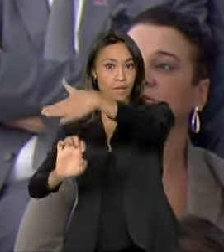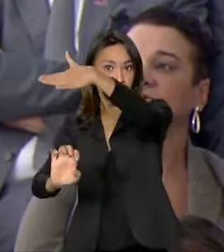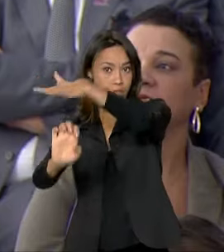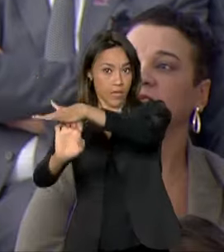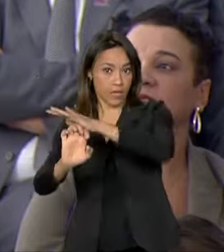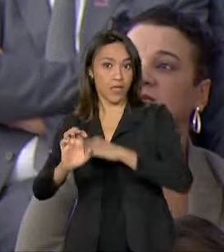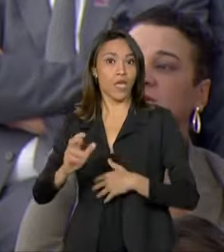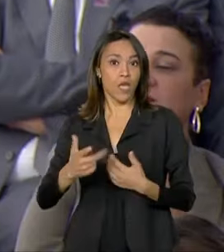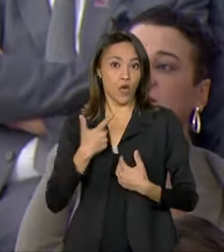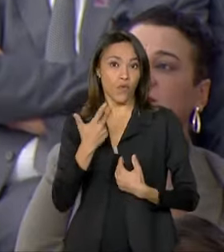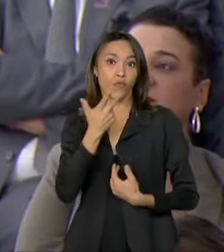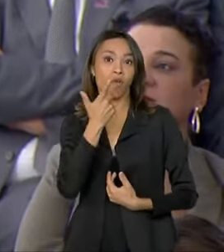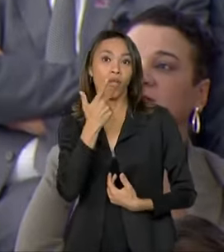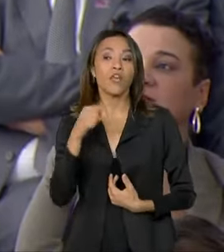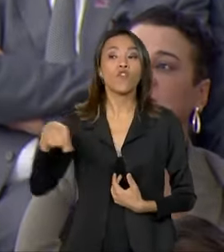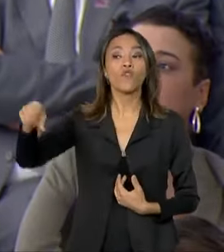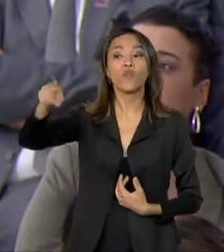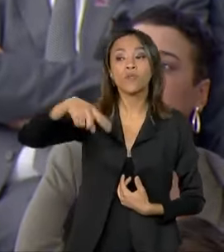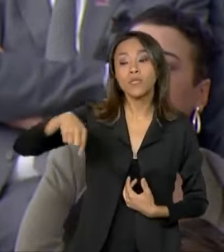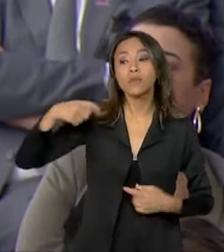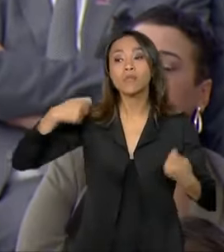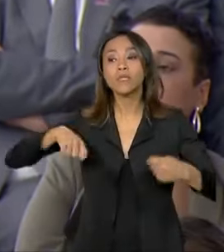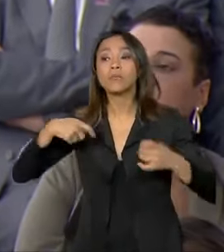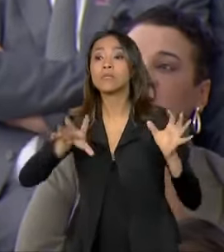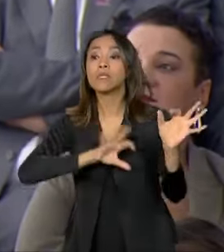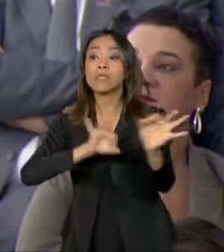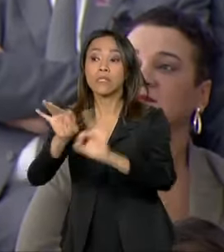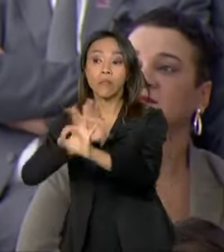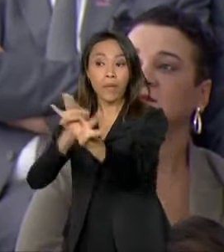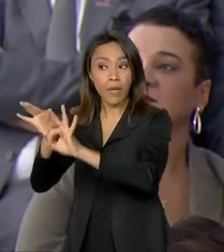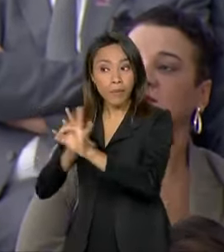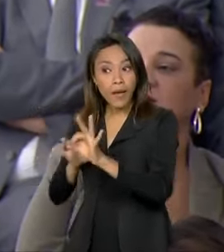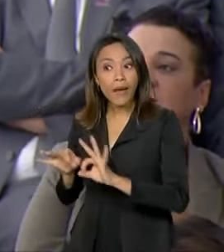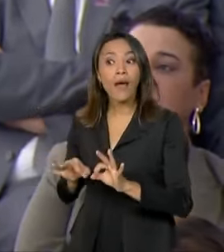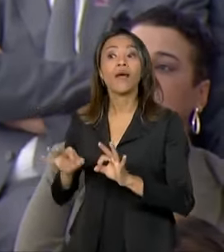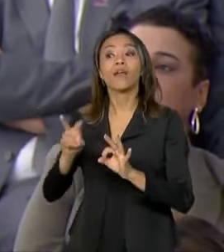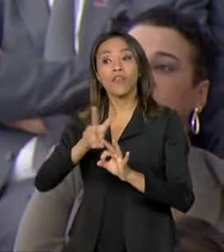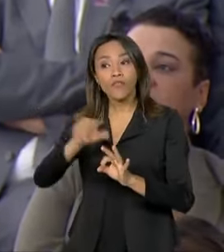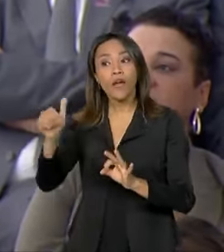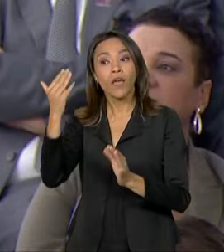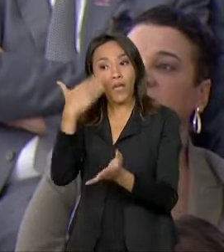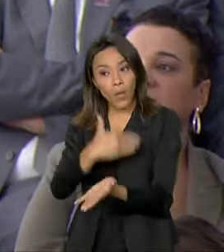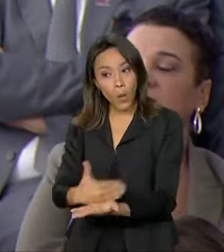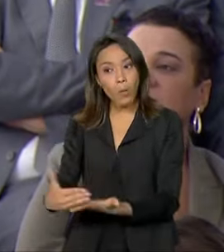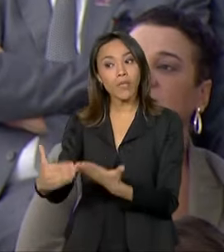se preparar, que estava começando o espetáculo do crescimento.